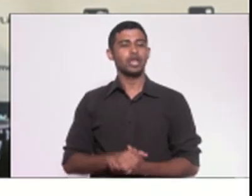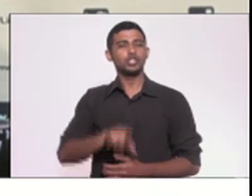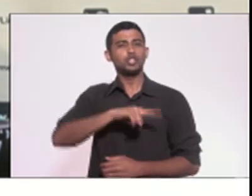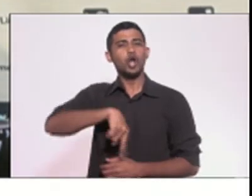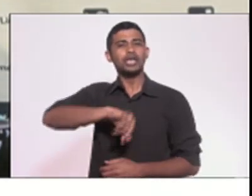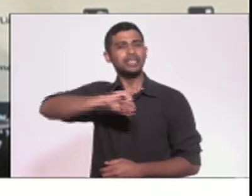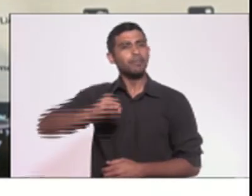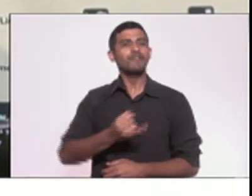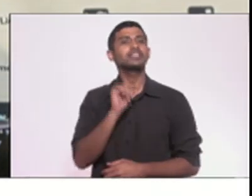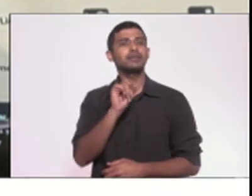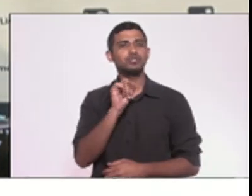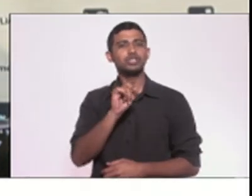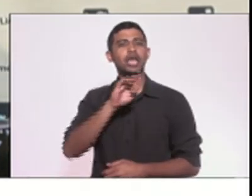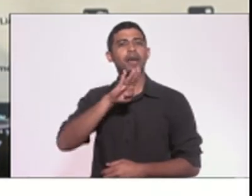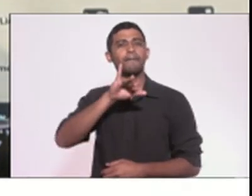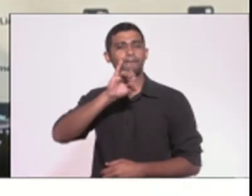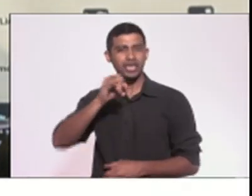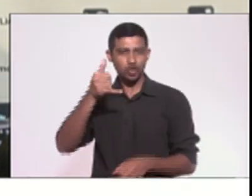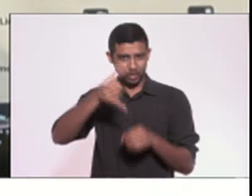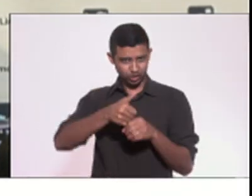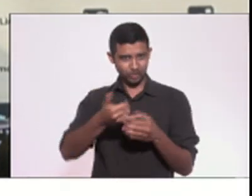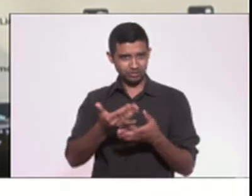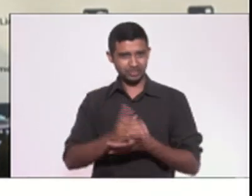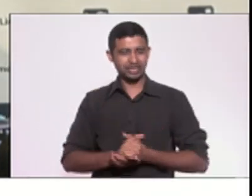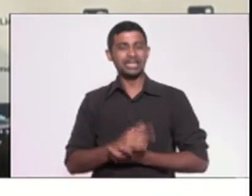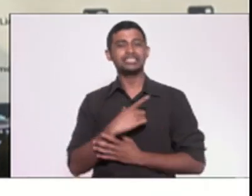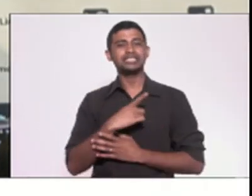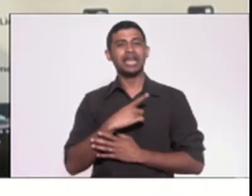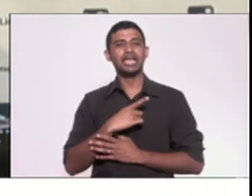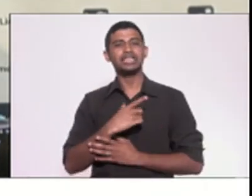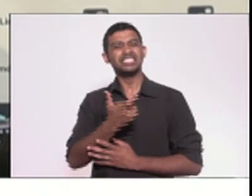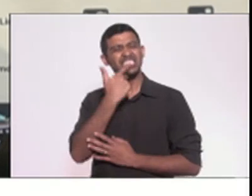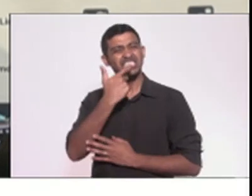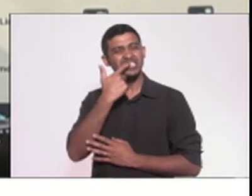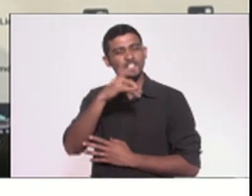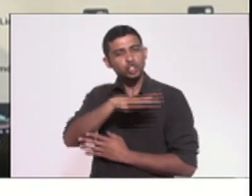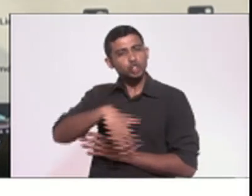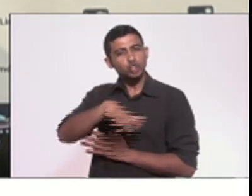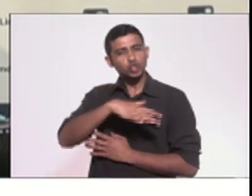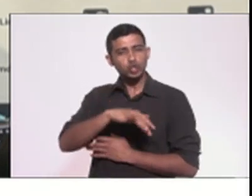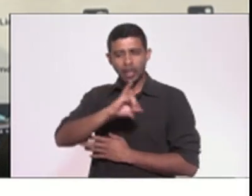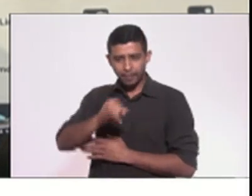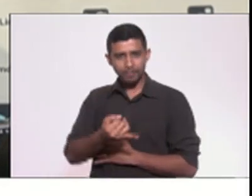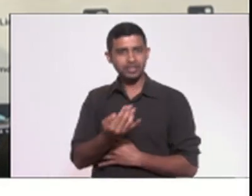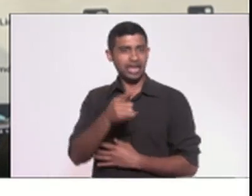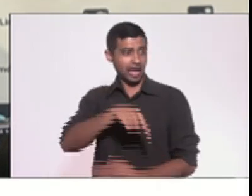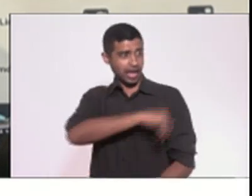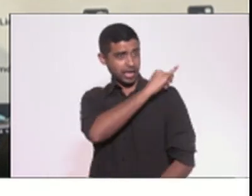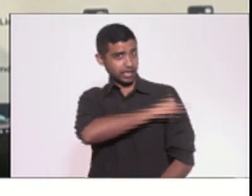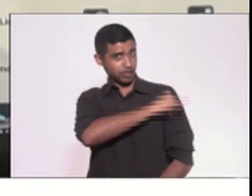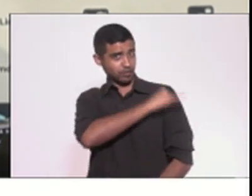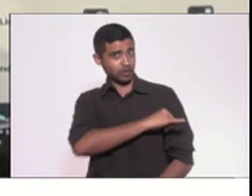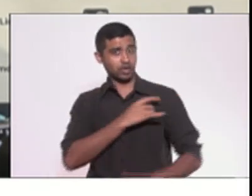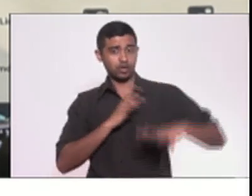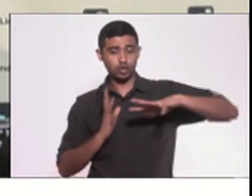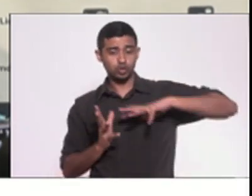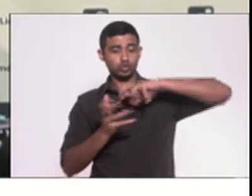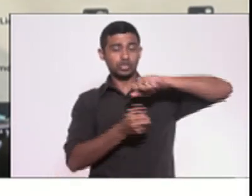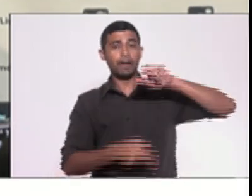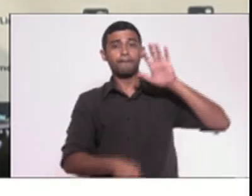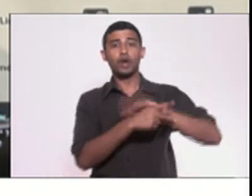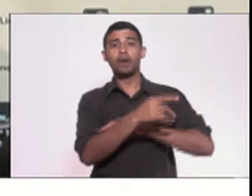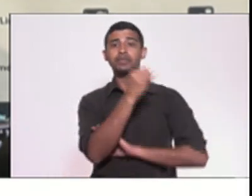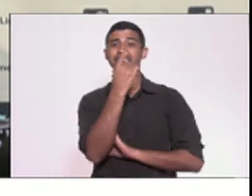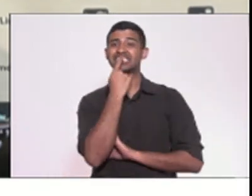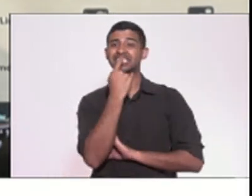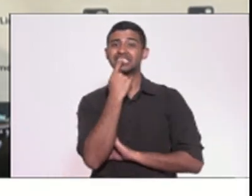biodiesel. A reciclagem do plástico, no modo geral. O Rio de Janeiro ele é altamente sustentável no plástico, mas devido à